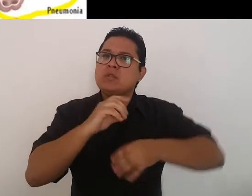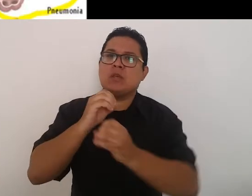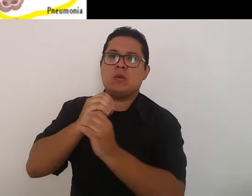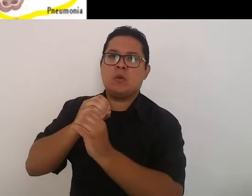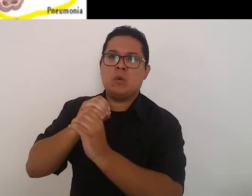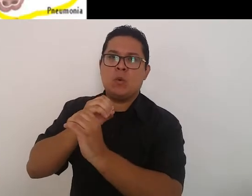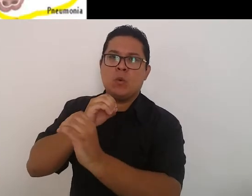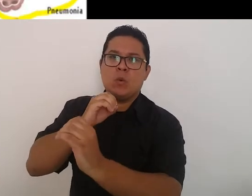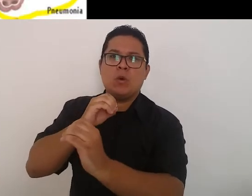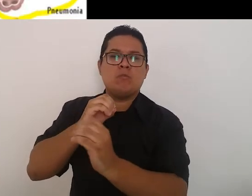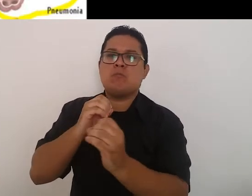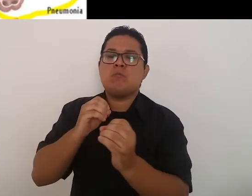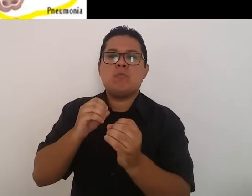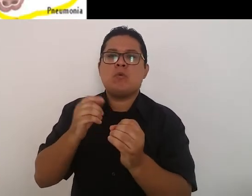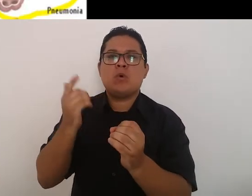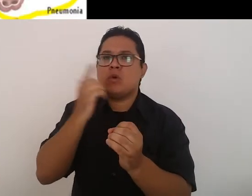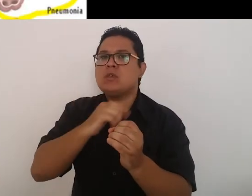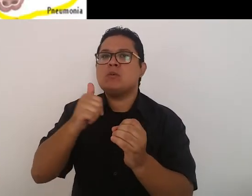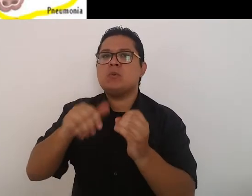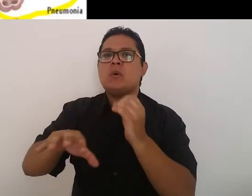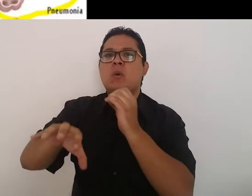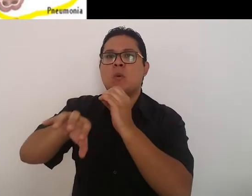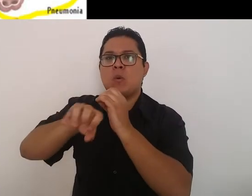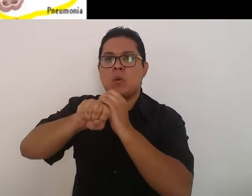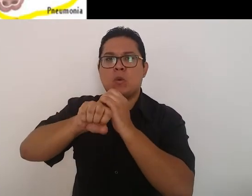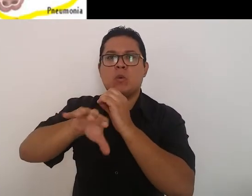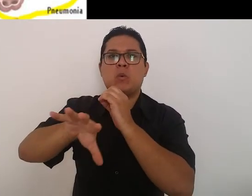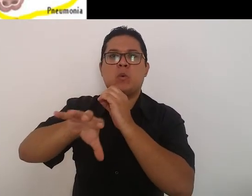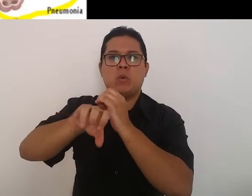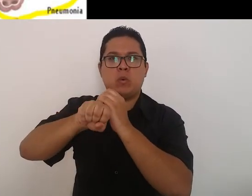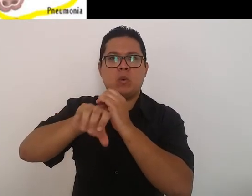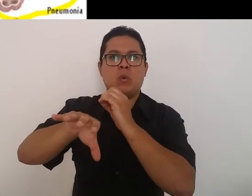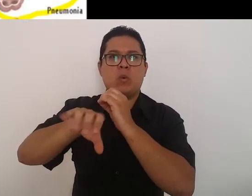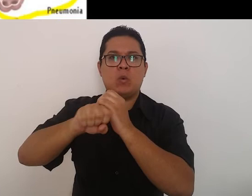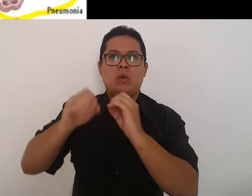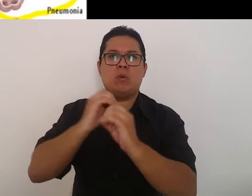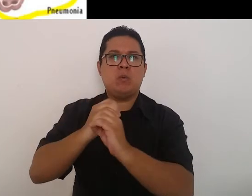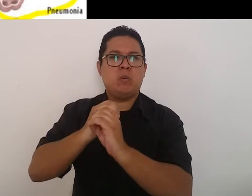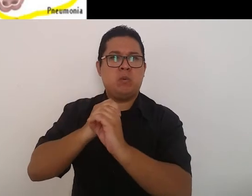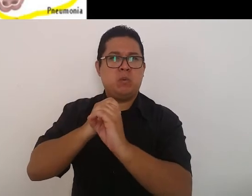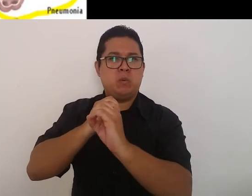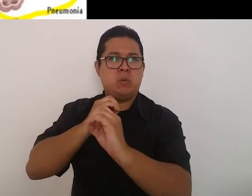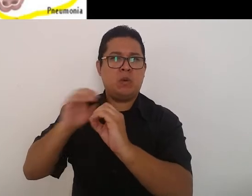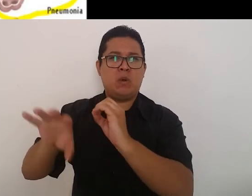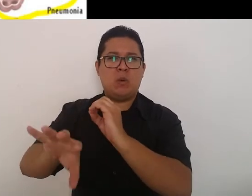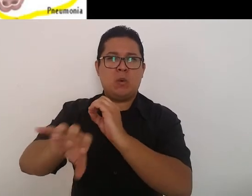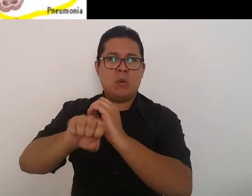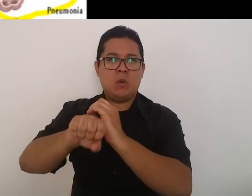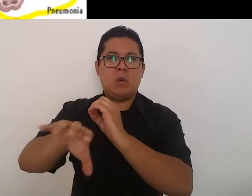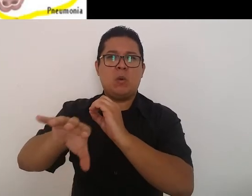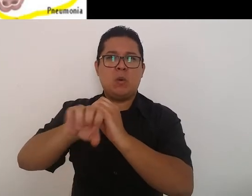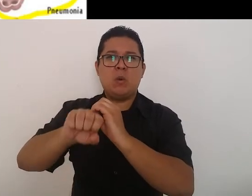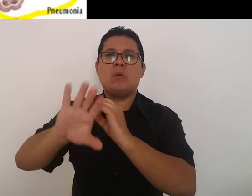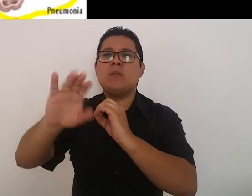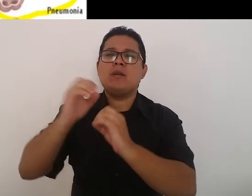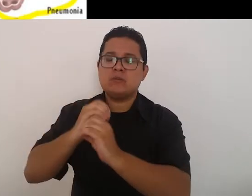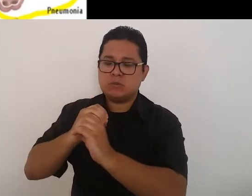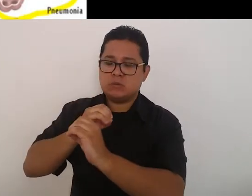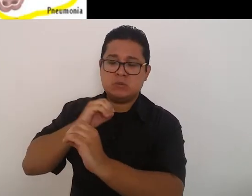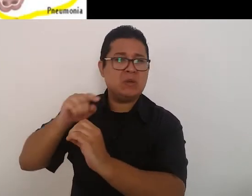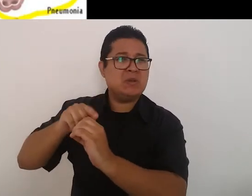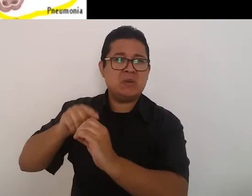sangue pegar o oxigênio, liberar o CO2 e o ar sair, certo? Só que esses canaizinhos são muito